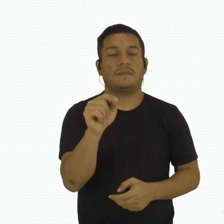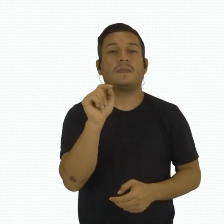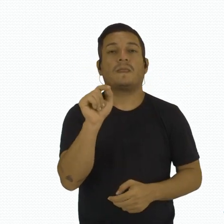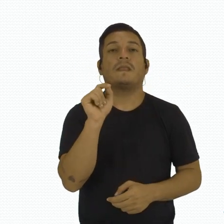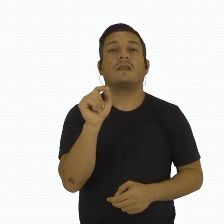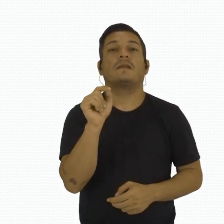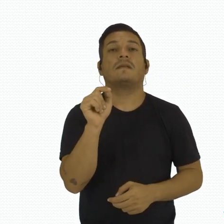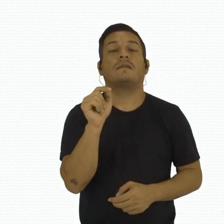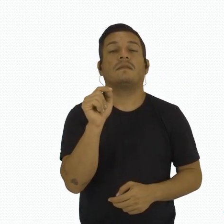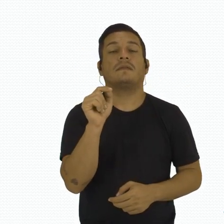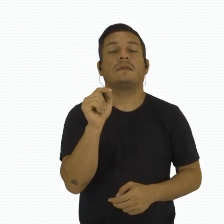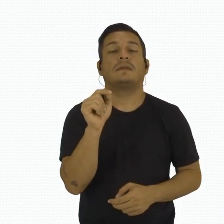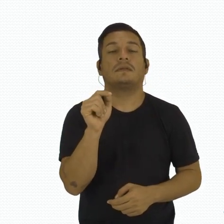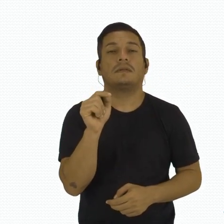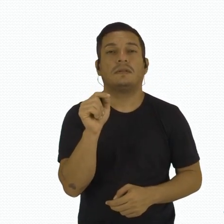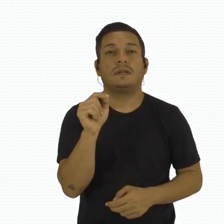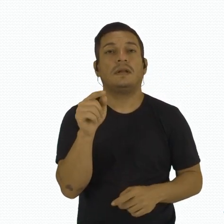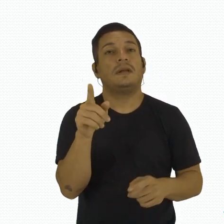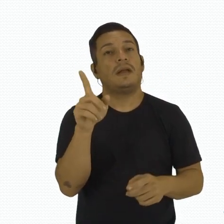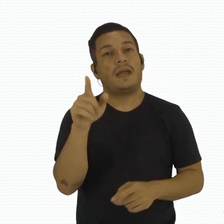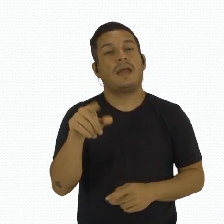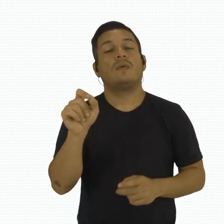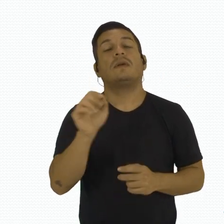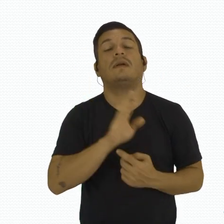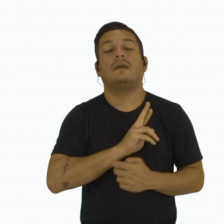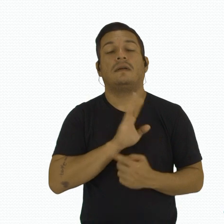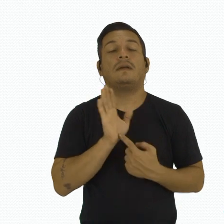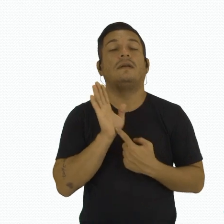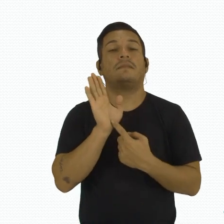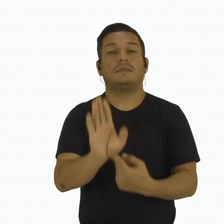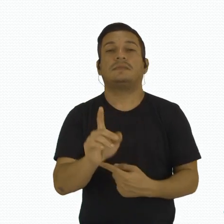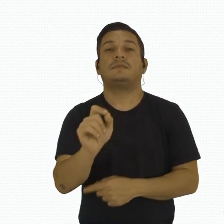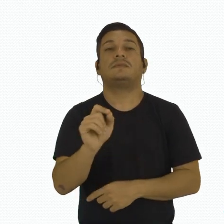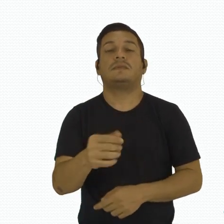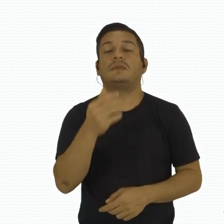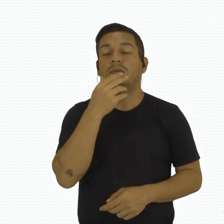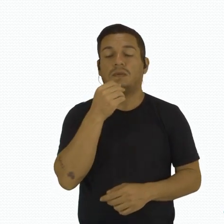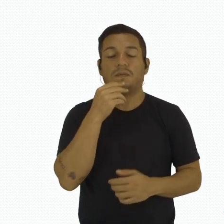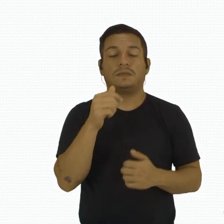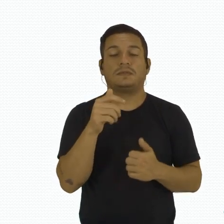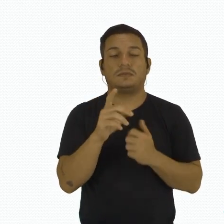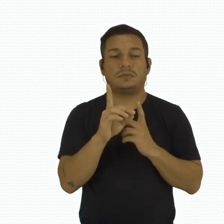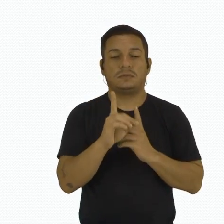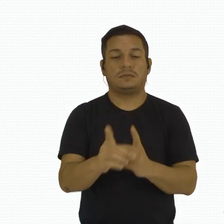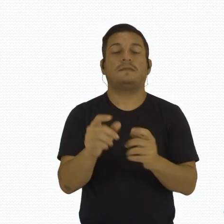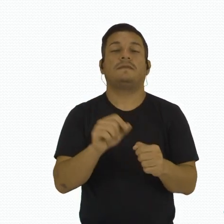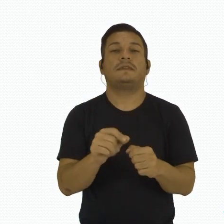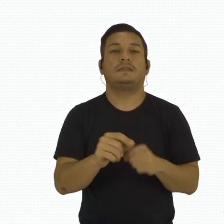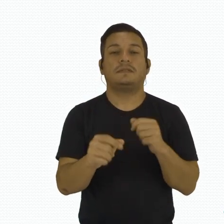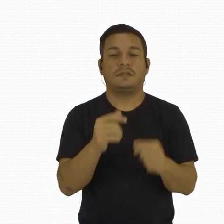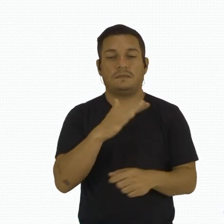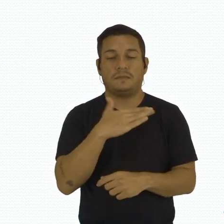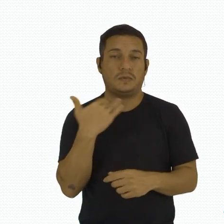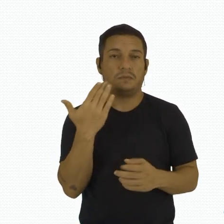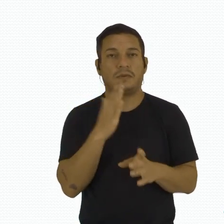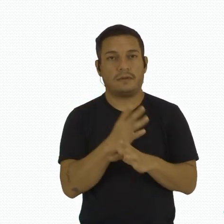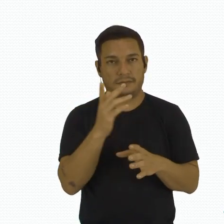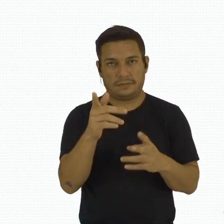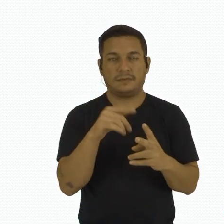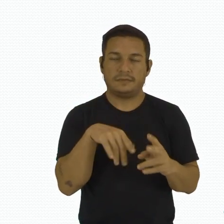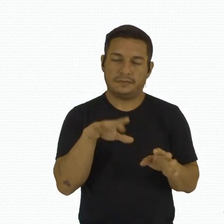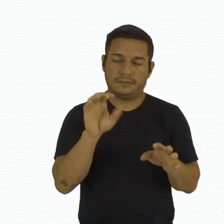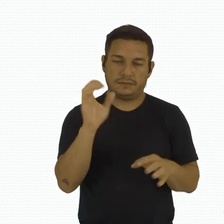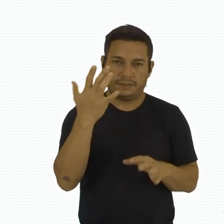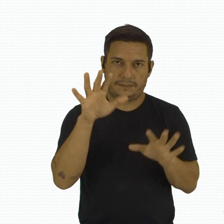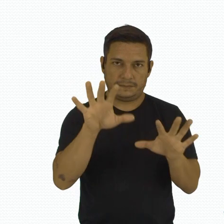reza a lenda, né, que foi justamente essa demonstração que o Pitágoras, que o discípulo dele fez, né, e acabou morrendo por causa disso,